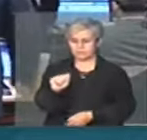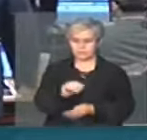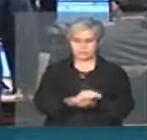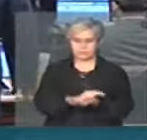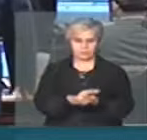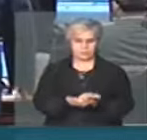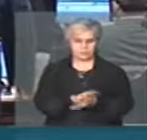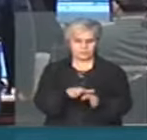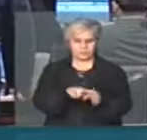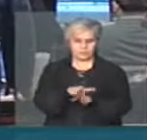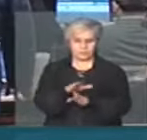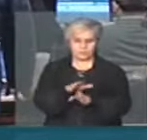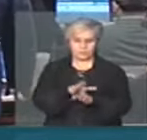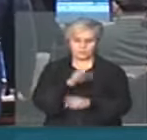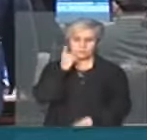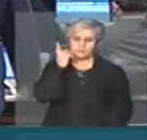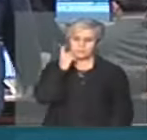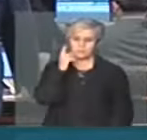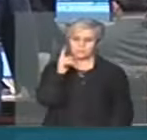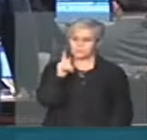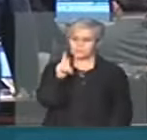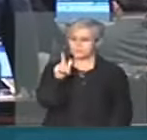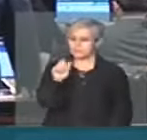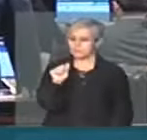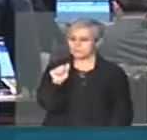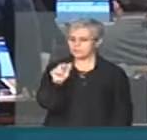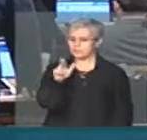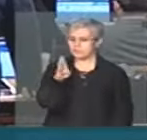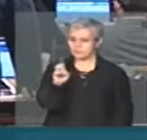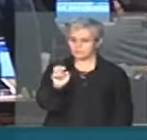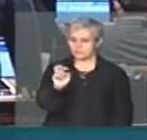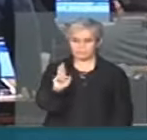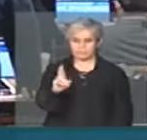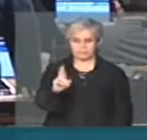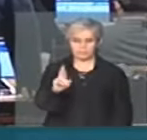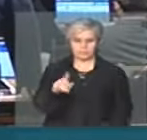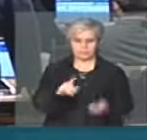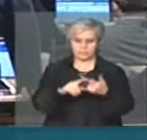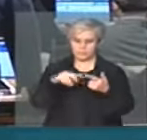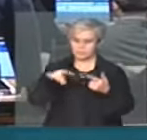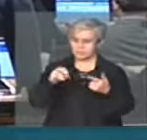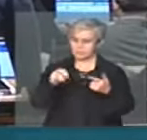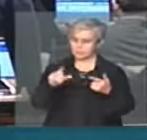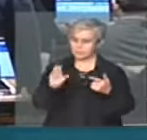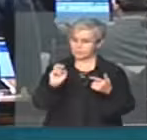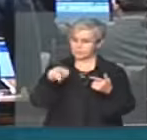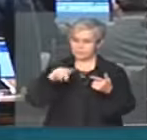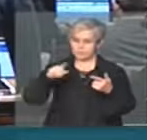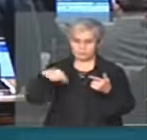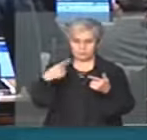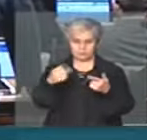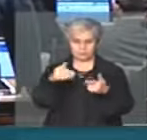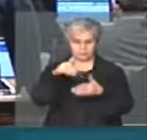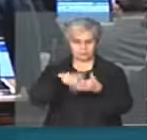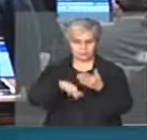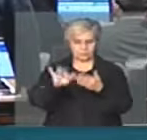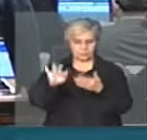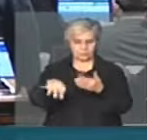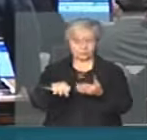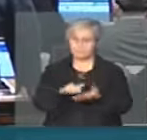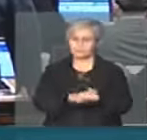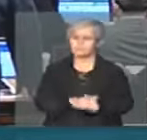para orientar a orientação, deputado Glauber, deputado Alessandro Molona, depois vou encerrar a votação. Deputado Glauber. Presidente, PRB orienta sim.